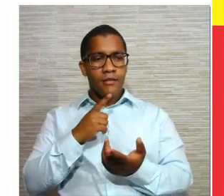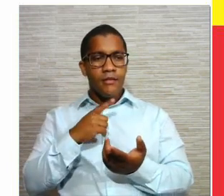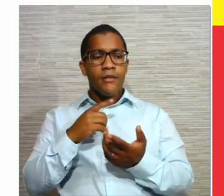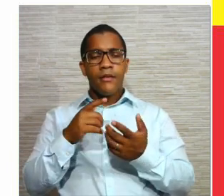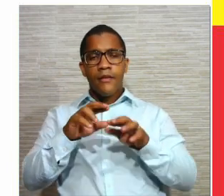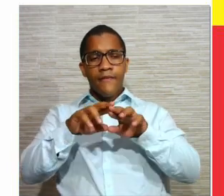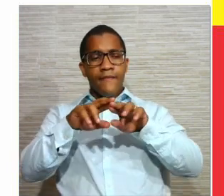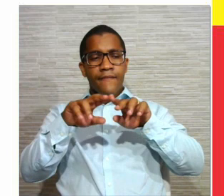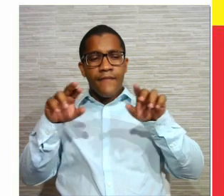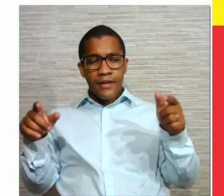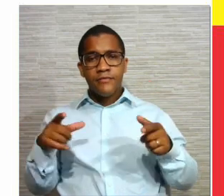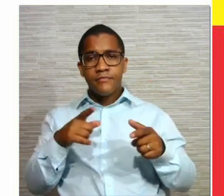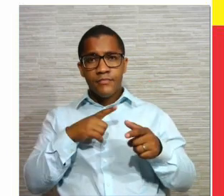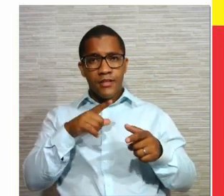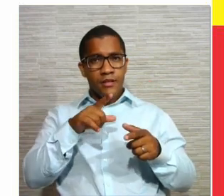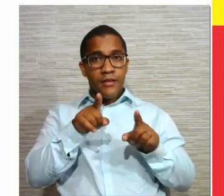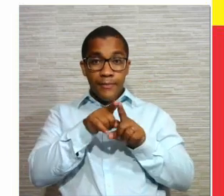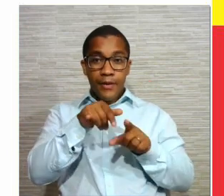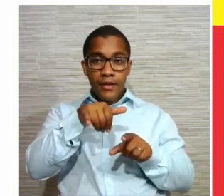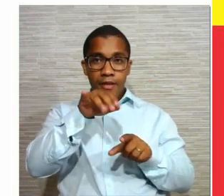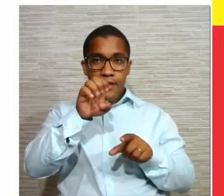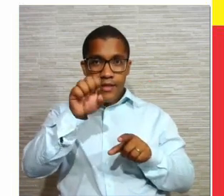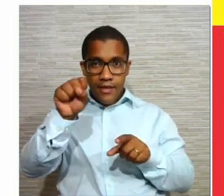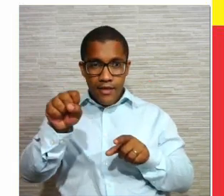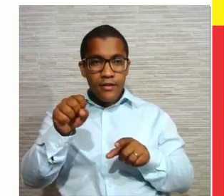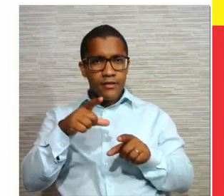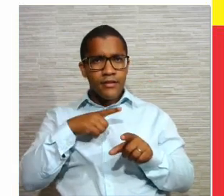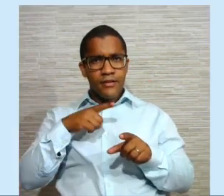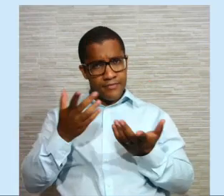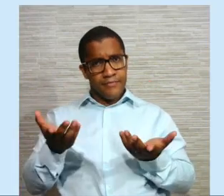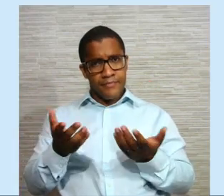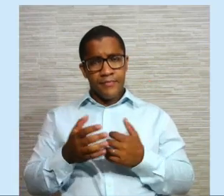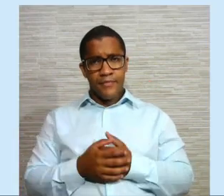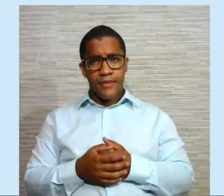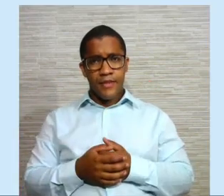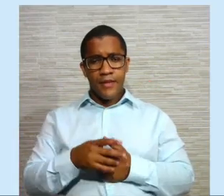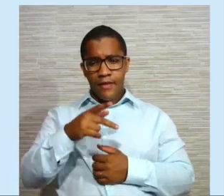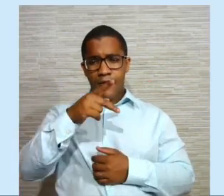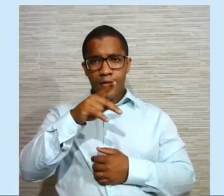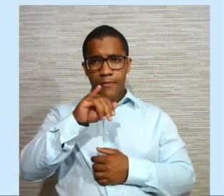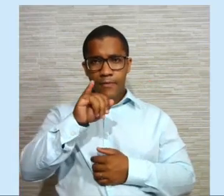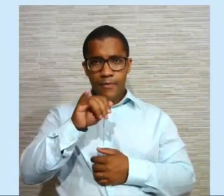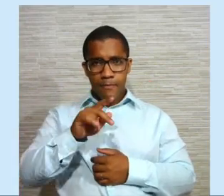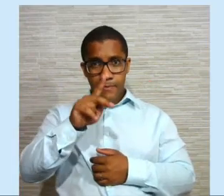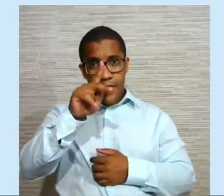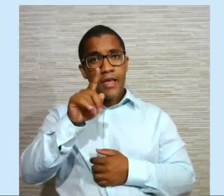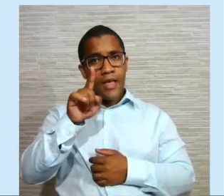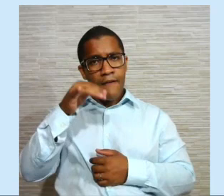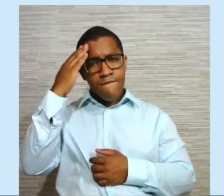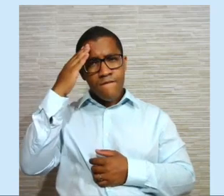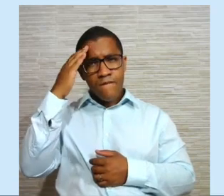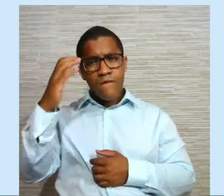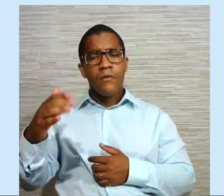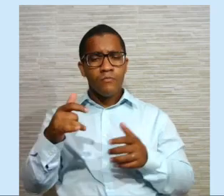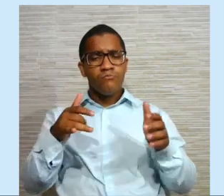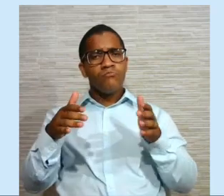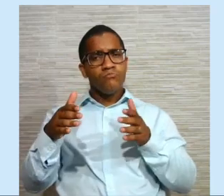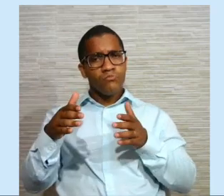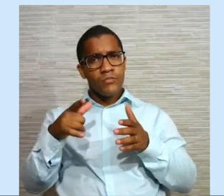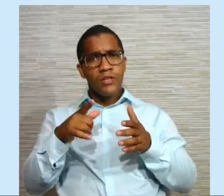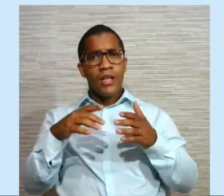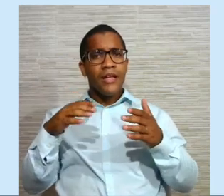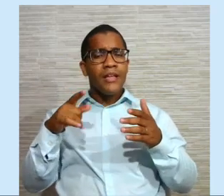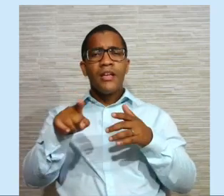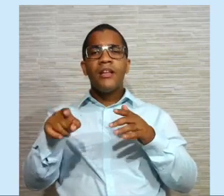Yes também, e o Pink Floyd, que é um dos grandes nomes do rock progressivo. Pink Floyd fez muito sucesso e